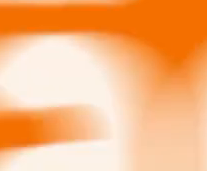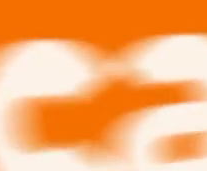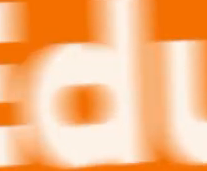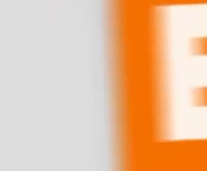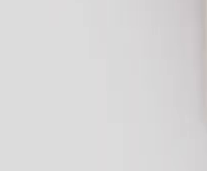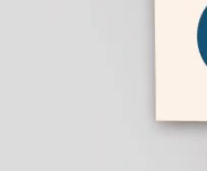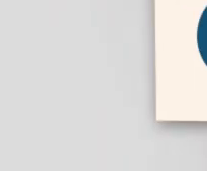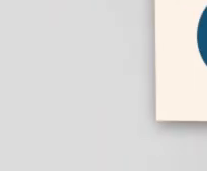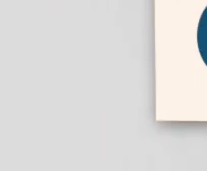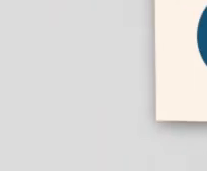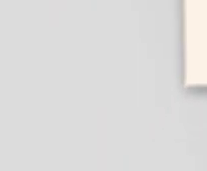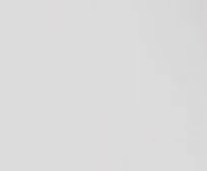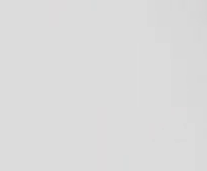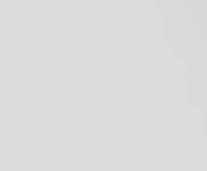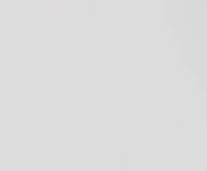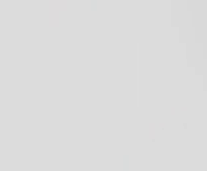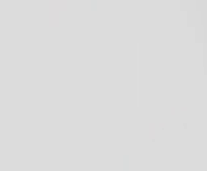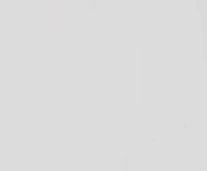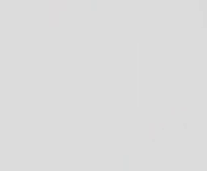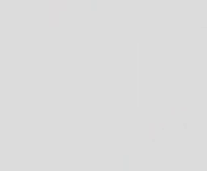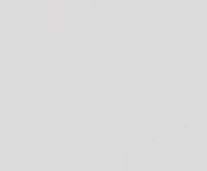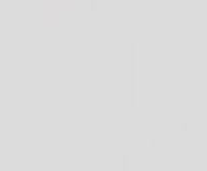tchau tchau